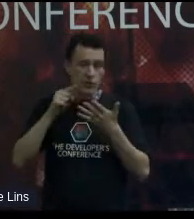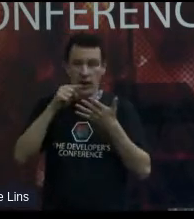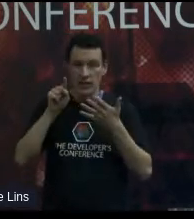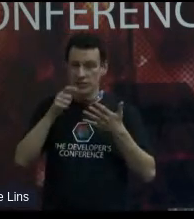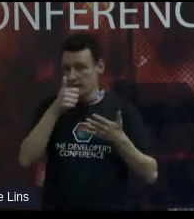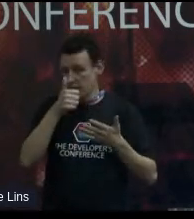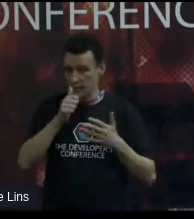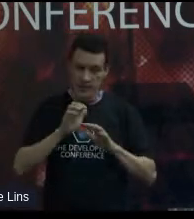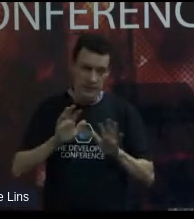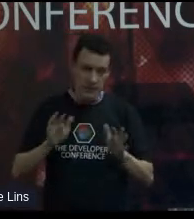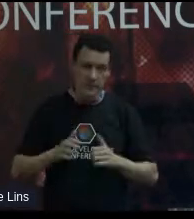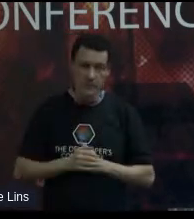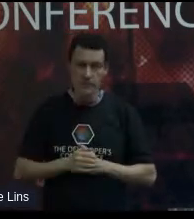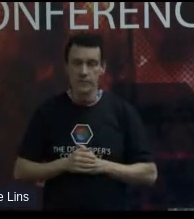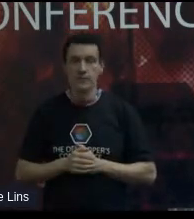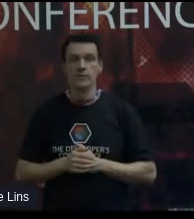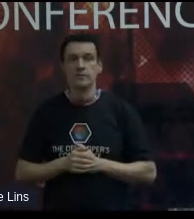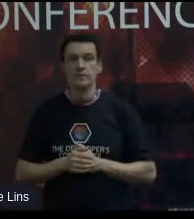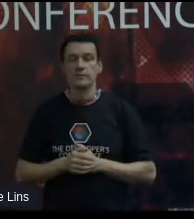marcado.